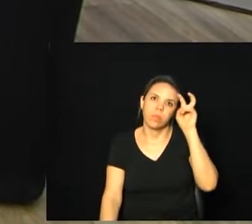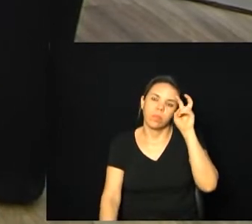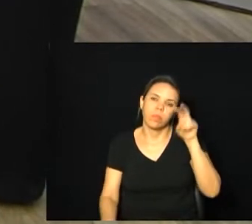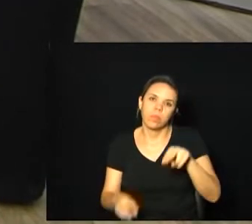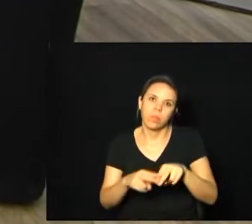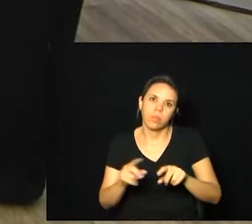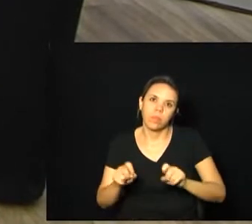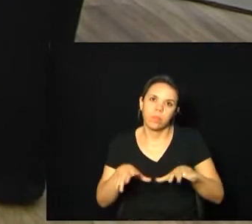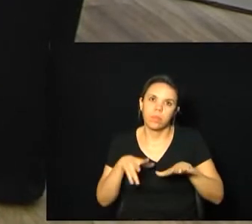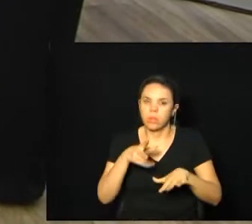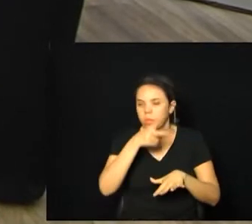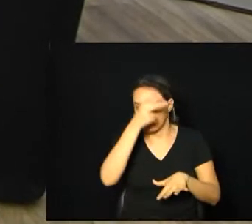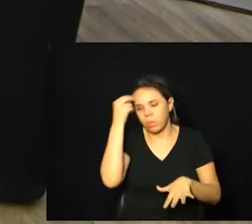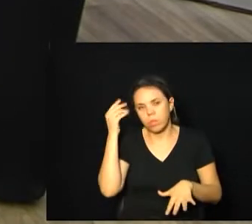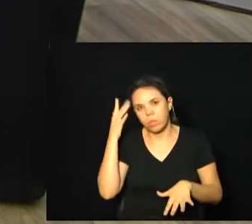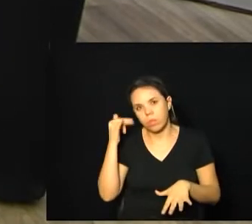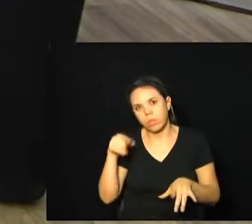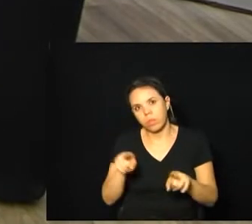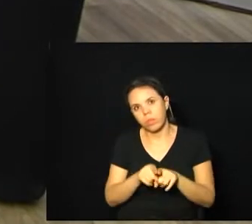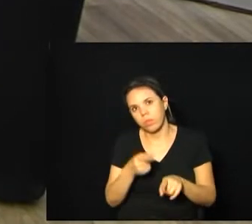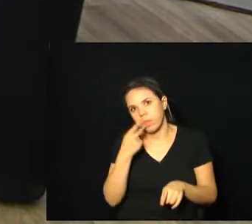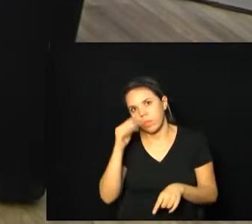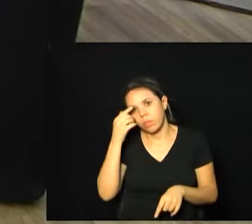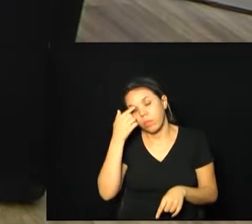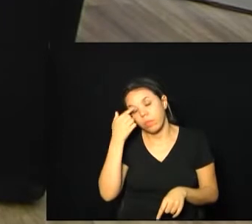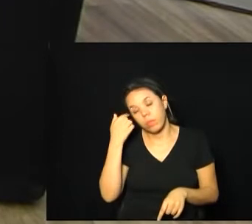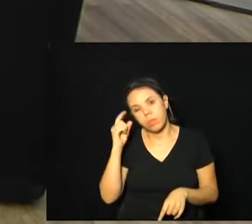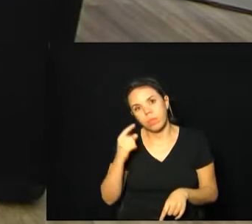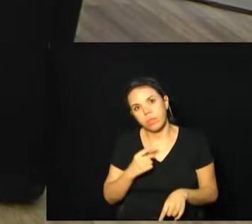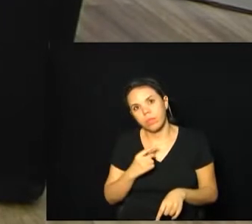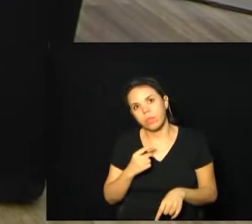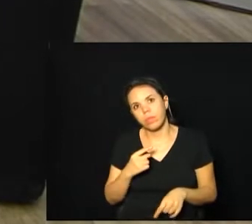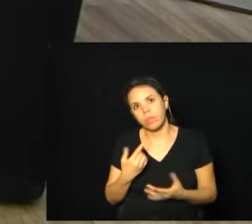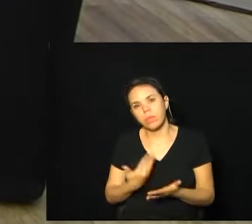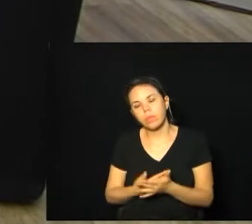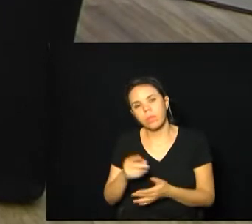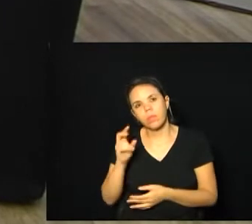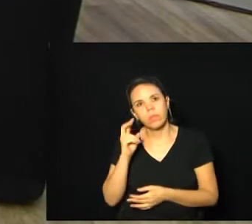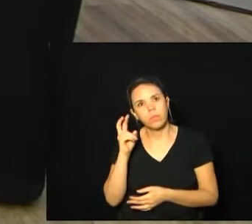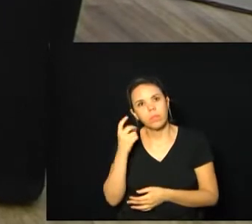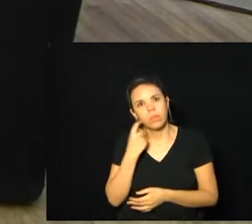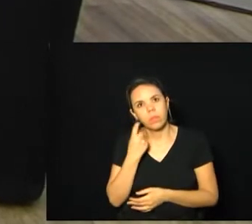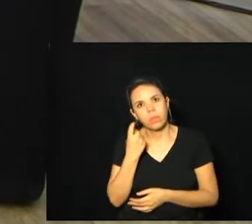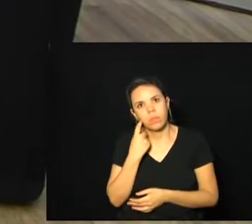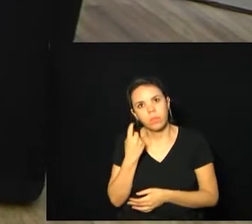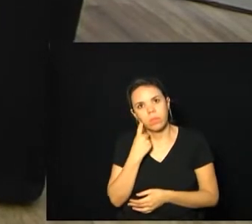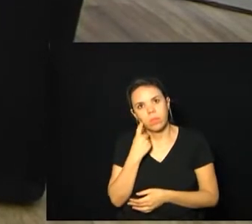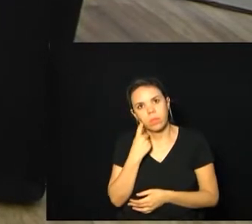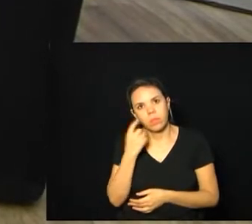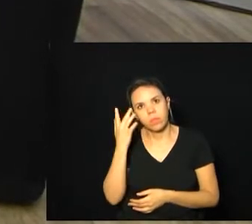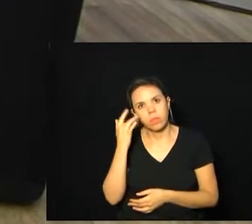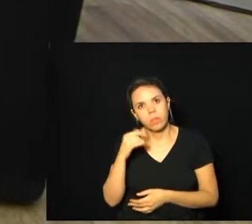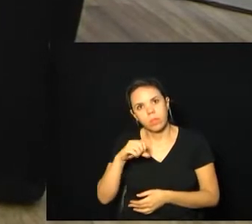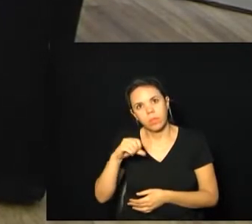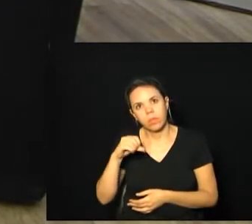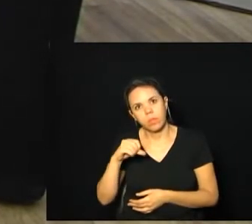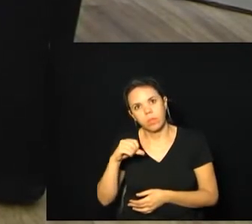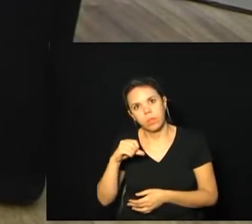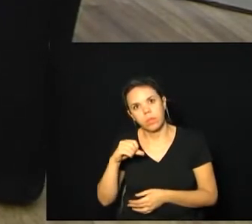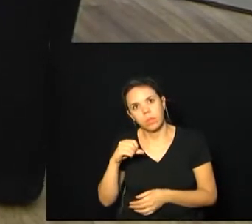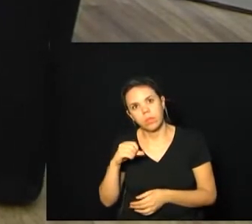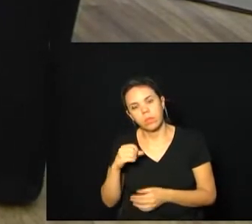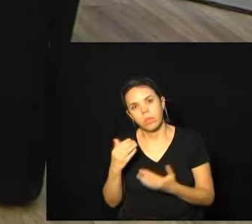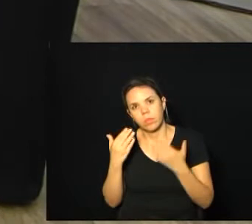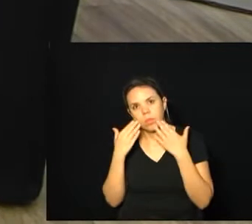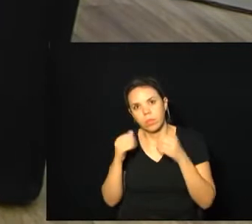das audiências públicas, que amanhã a gente fala mais. Então, Mirna Abreu, até sexta-feira. Até sexta-feira e amanhã, 9 horas, eu tô aqui, à frente